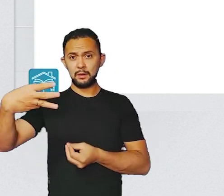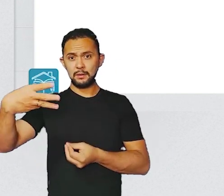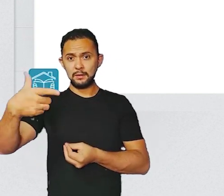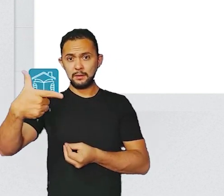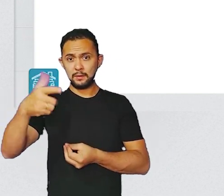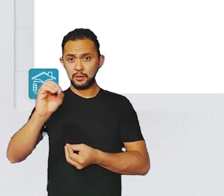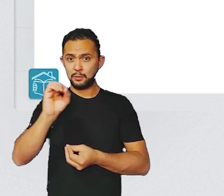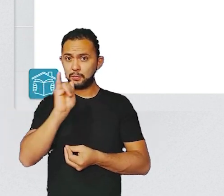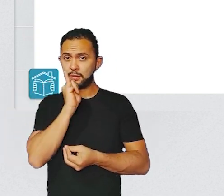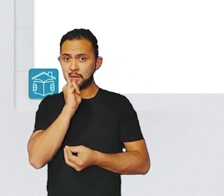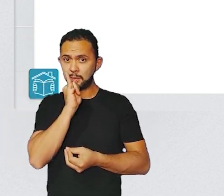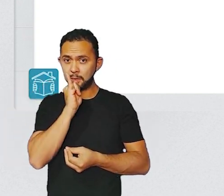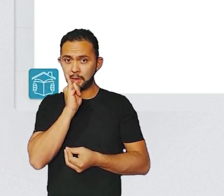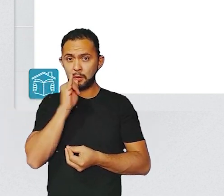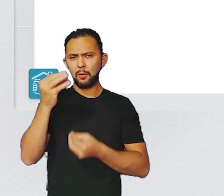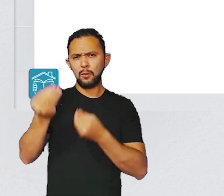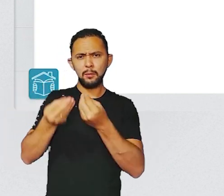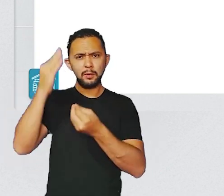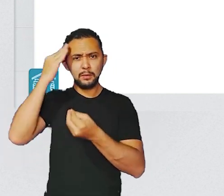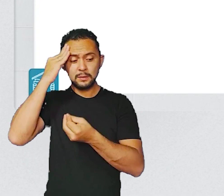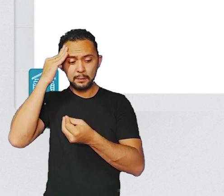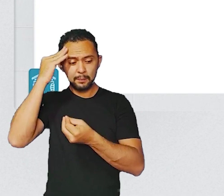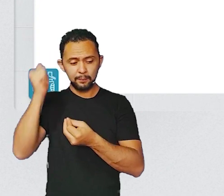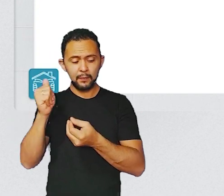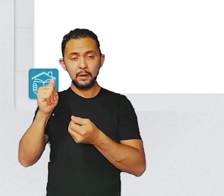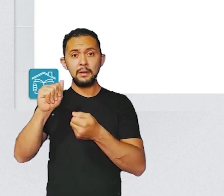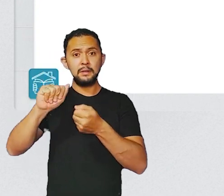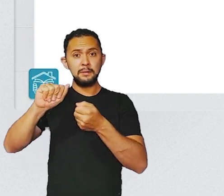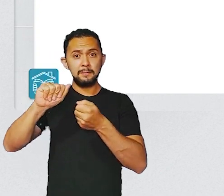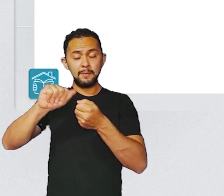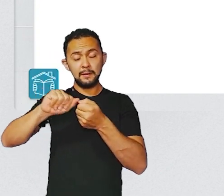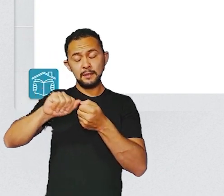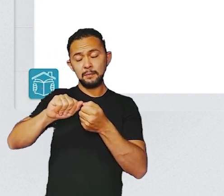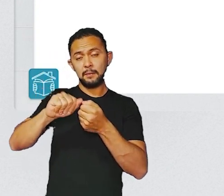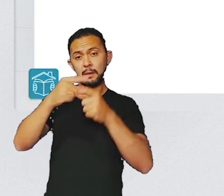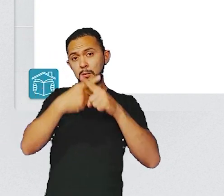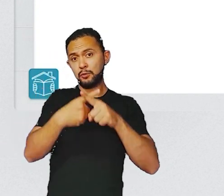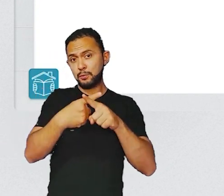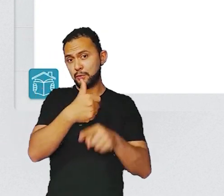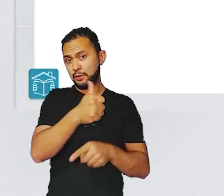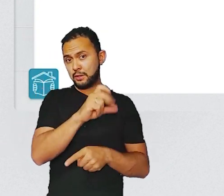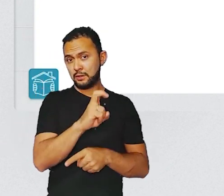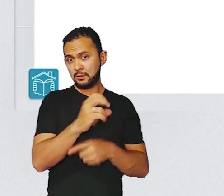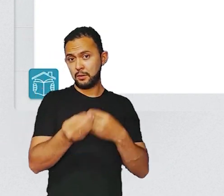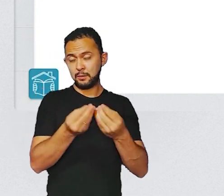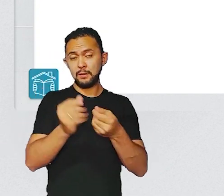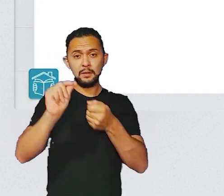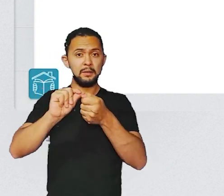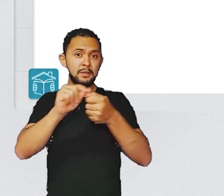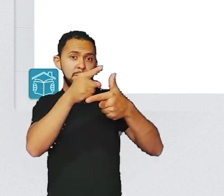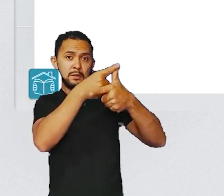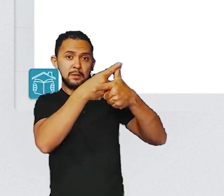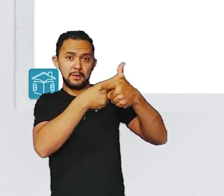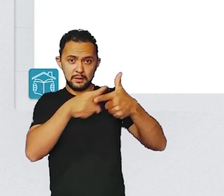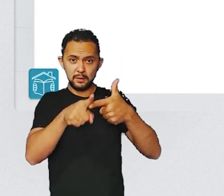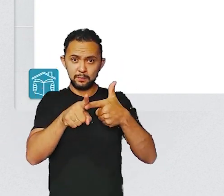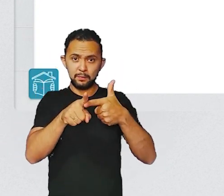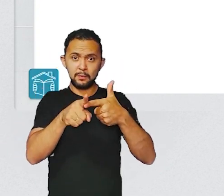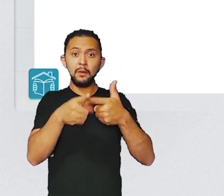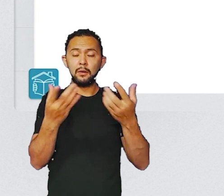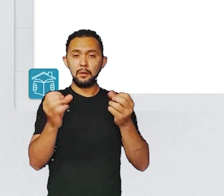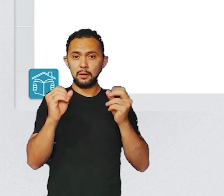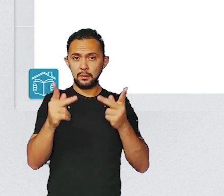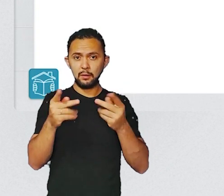15? Simples. Nós vamos colocar aí o 320 dividido por 15. Nós vamos fazer essa divisão. Tudo